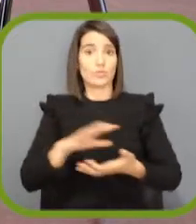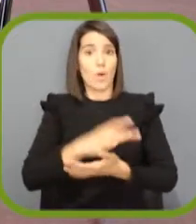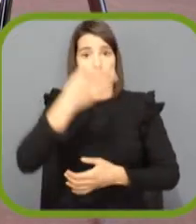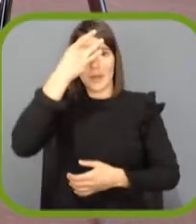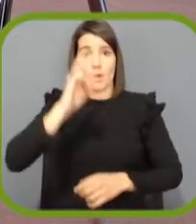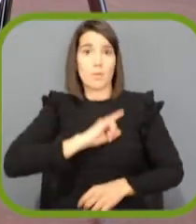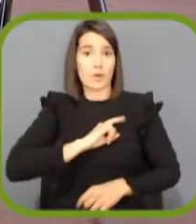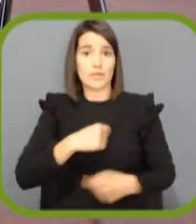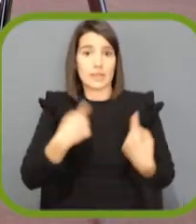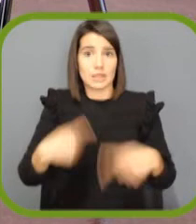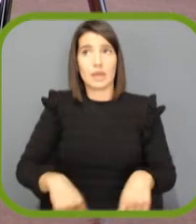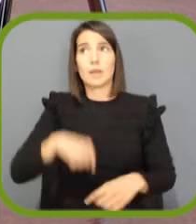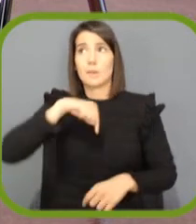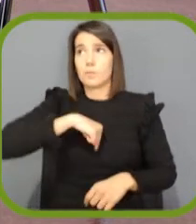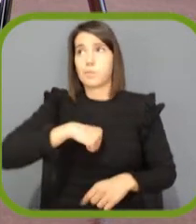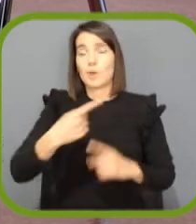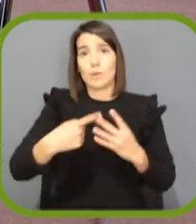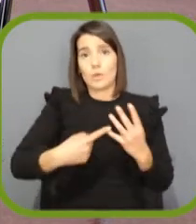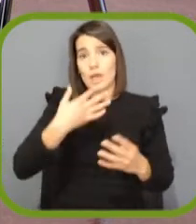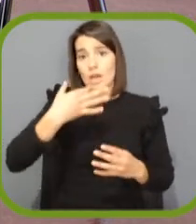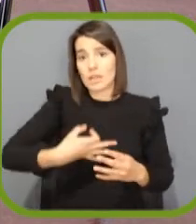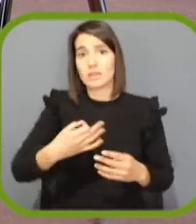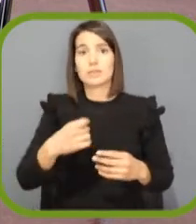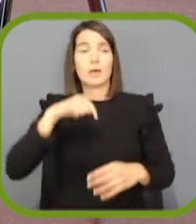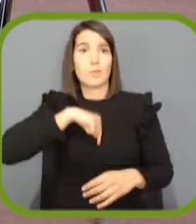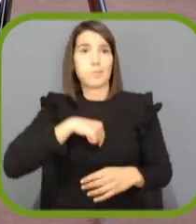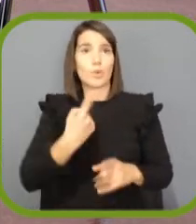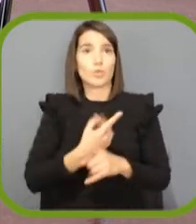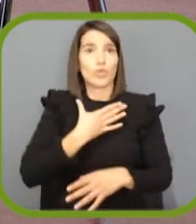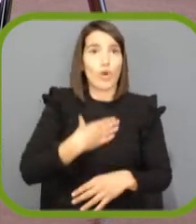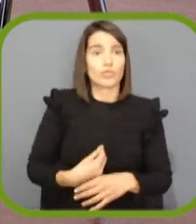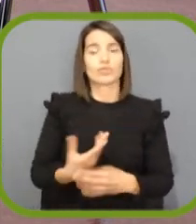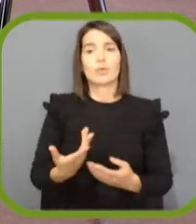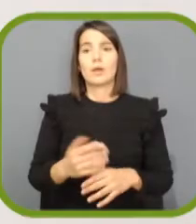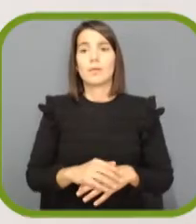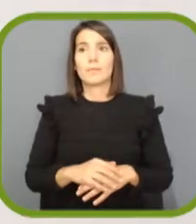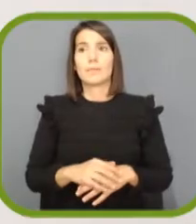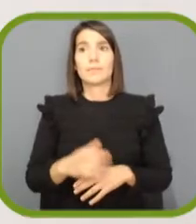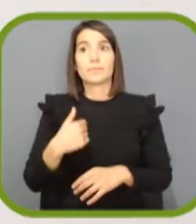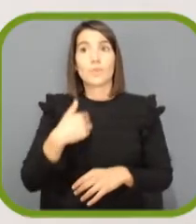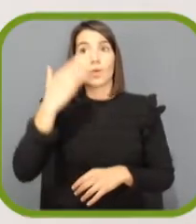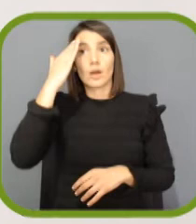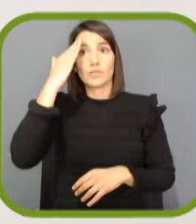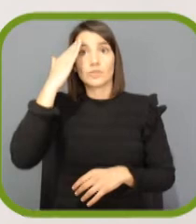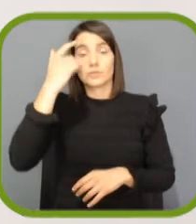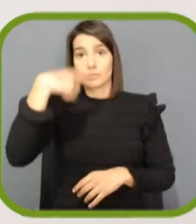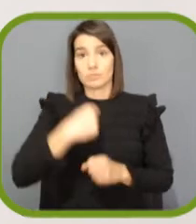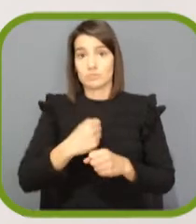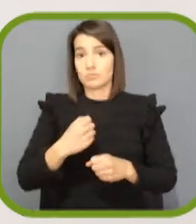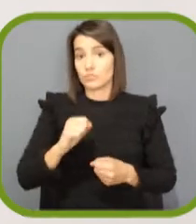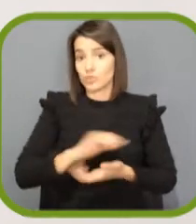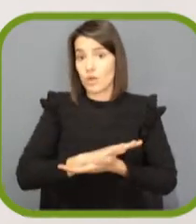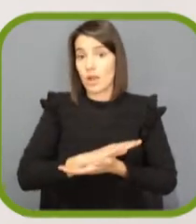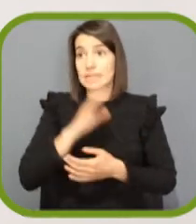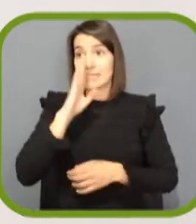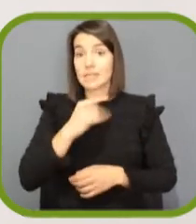jornalista tem as suas próprias crenças, tem os seus próprios gostos, etc. Eu acho que um jornalista que